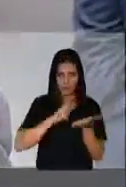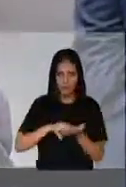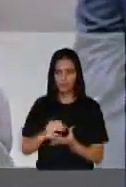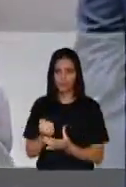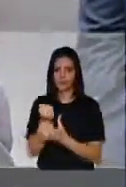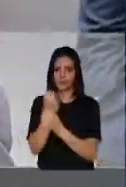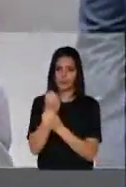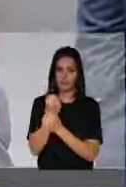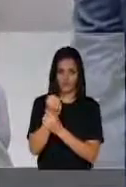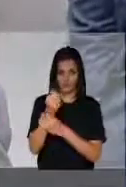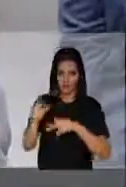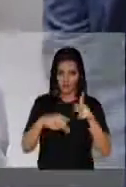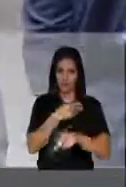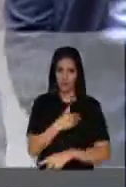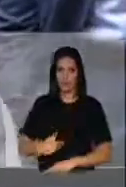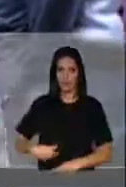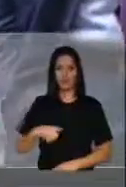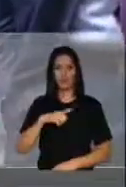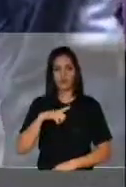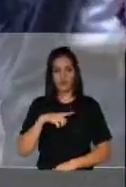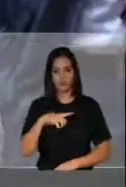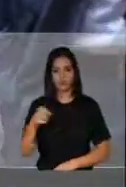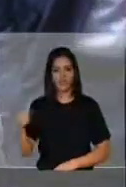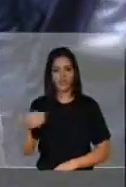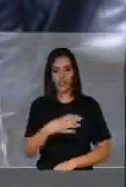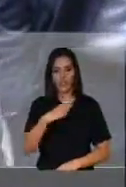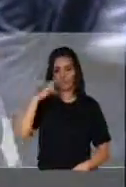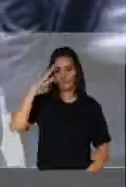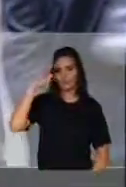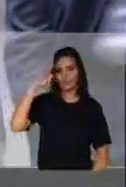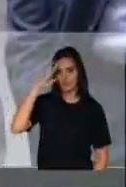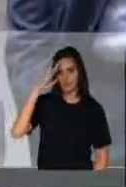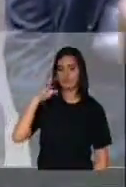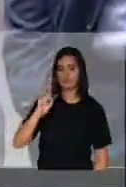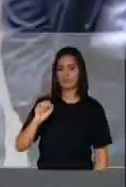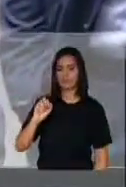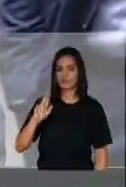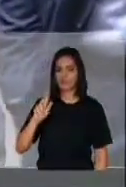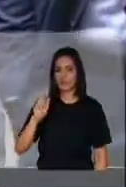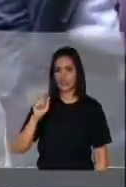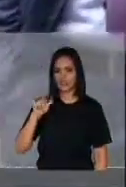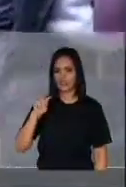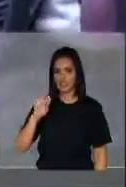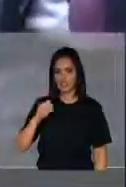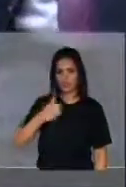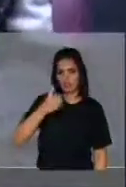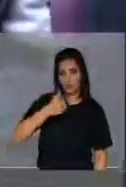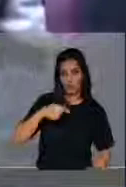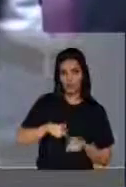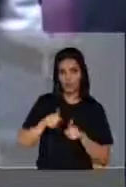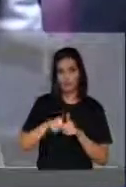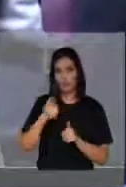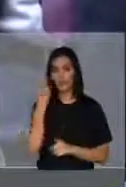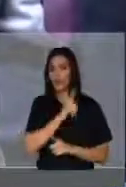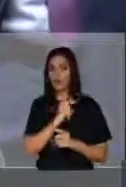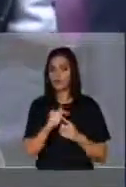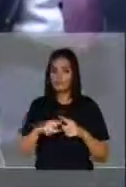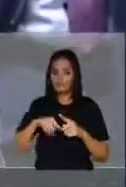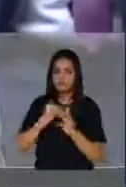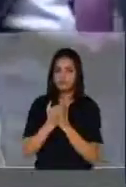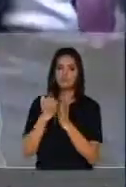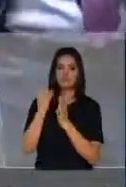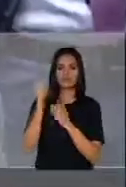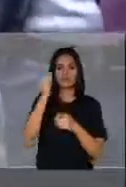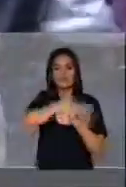tem os novos oficiais, sargentos, primeiros sargentos que foram promovidos e que estão fazendo